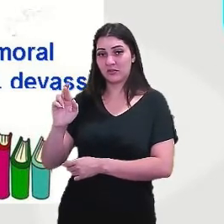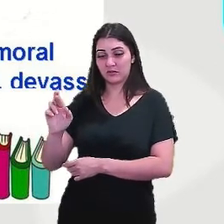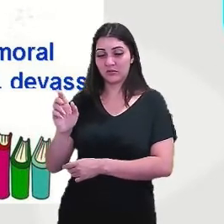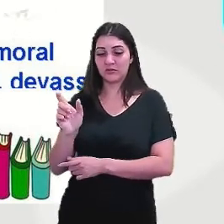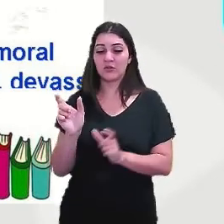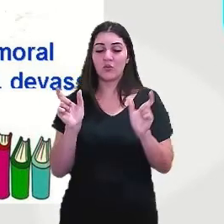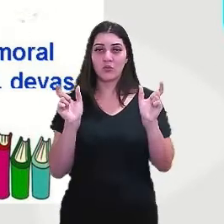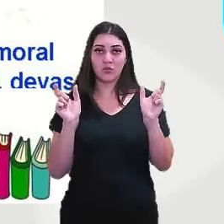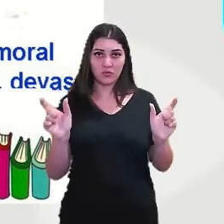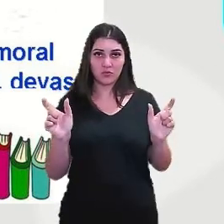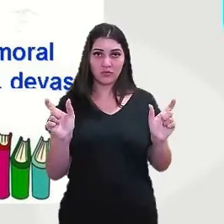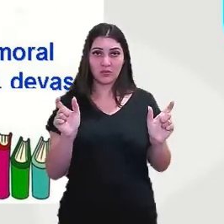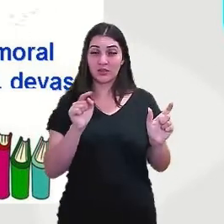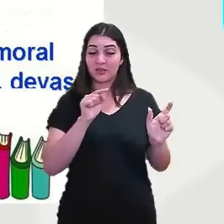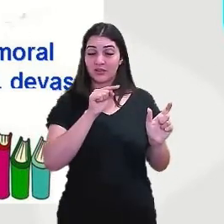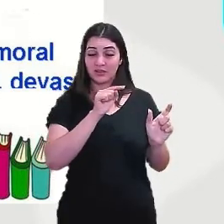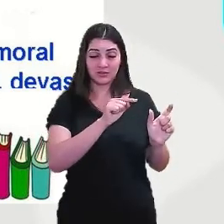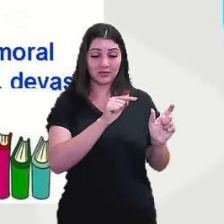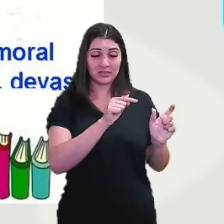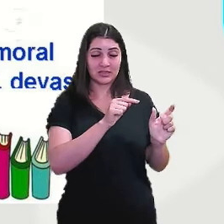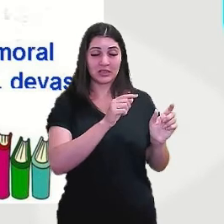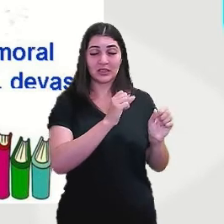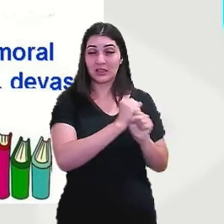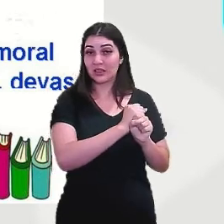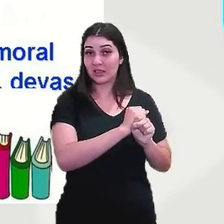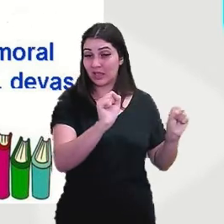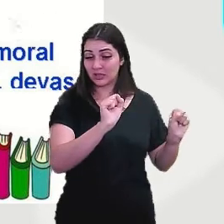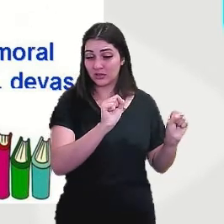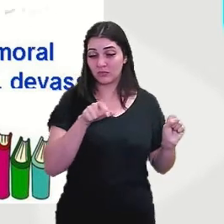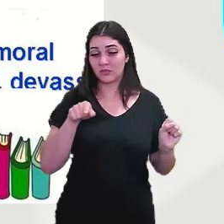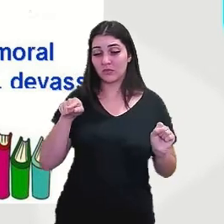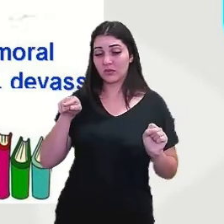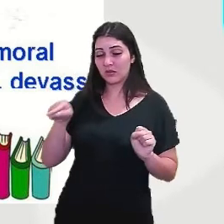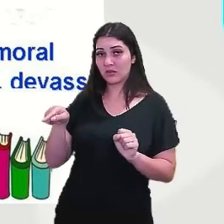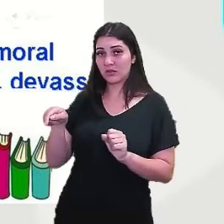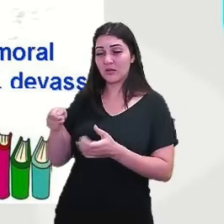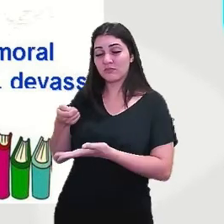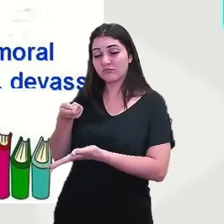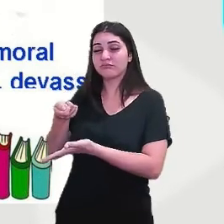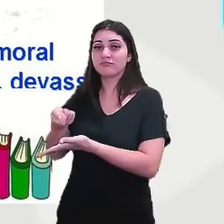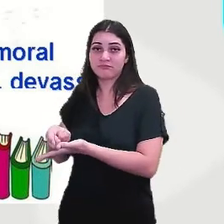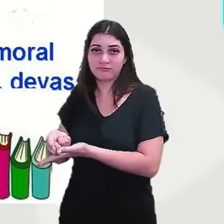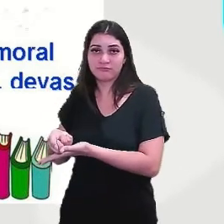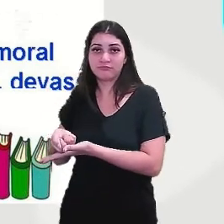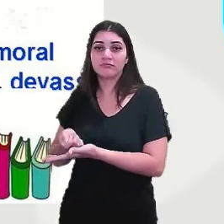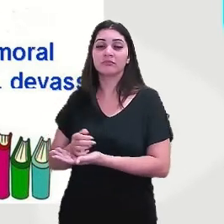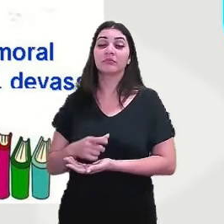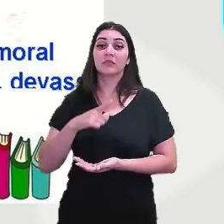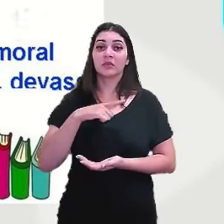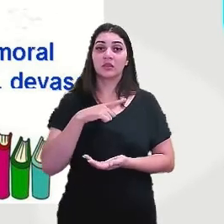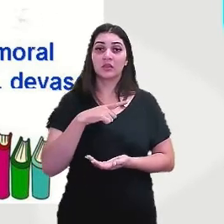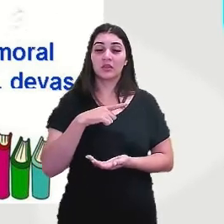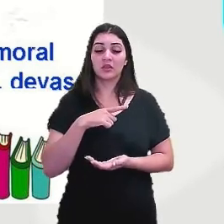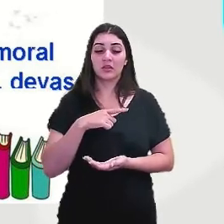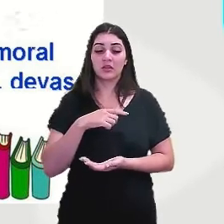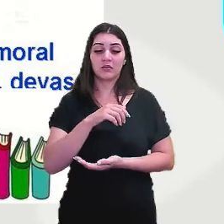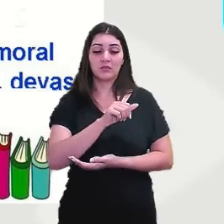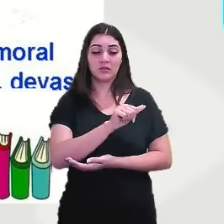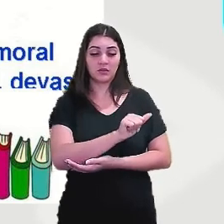é afundar e emergir com E é vir à tona. Temos também o exemplo de